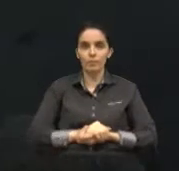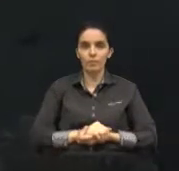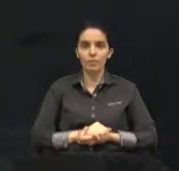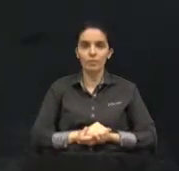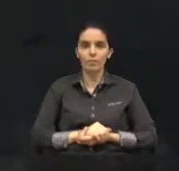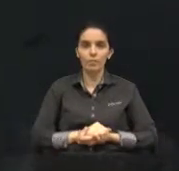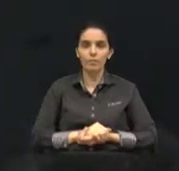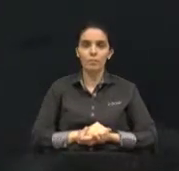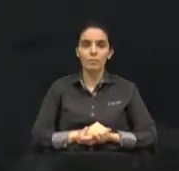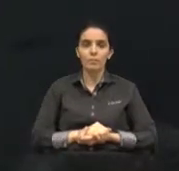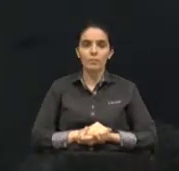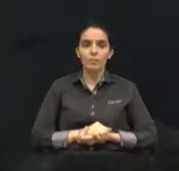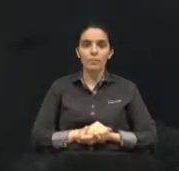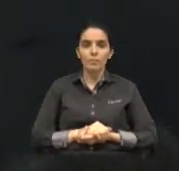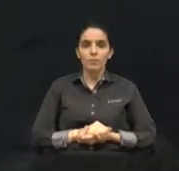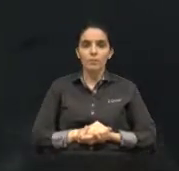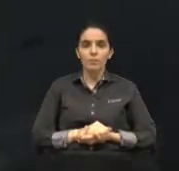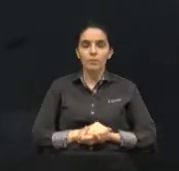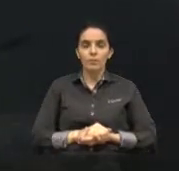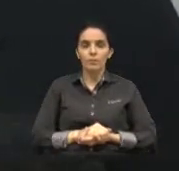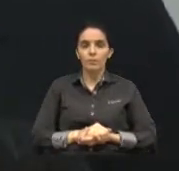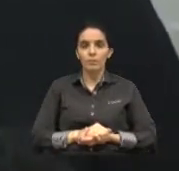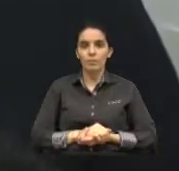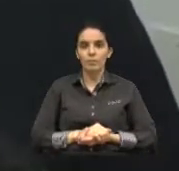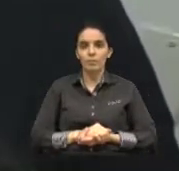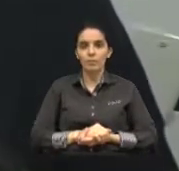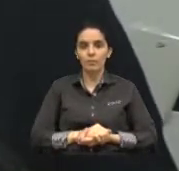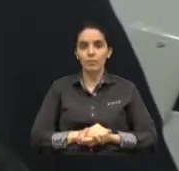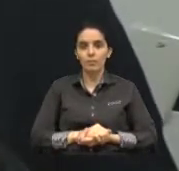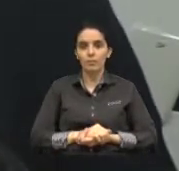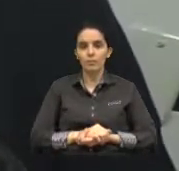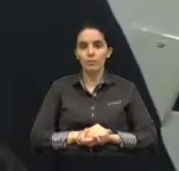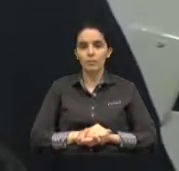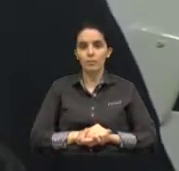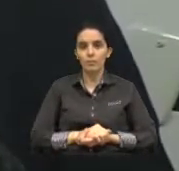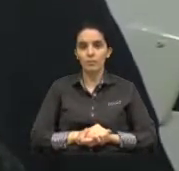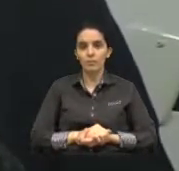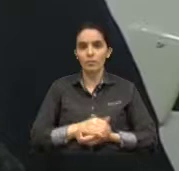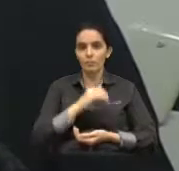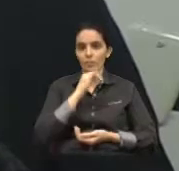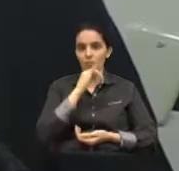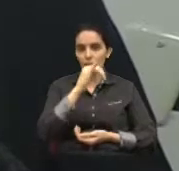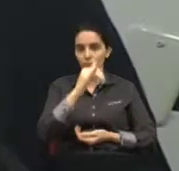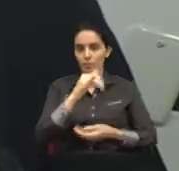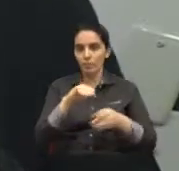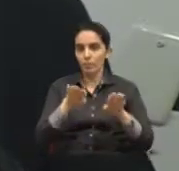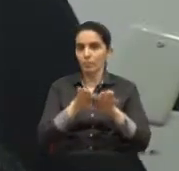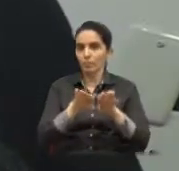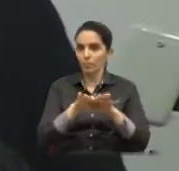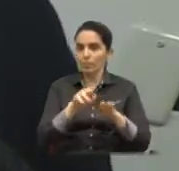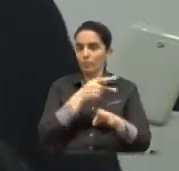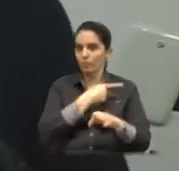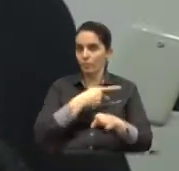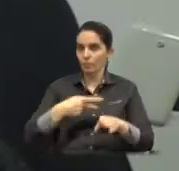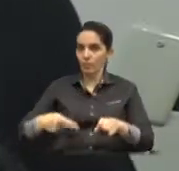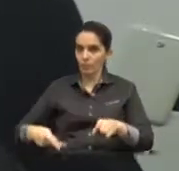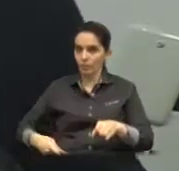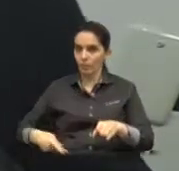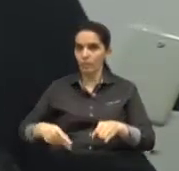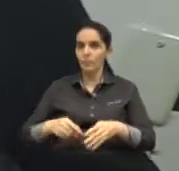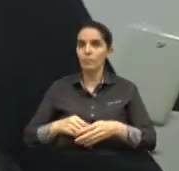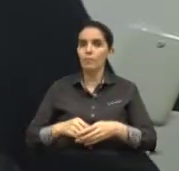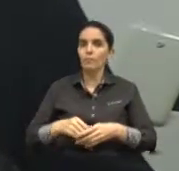pela essa moção e dizer, inclusive, ao senhor presidente José Damix, que eu